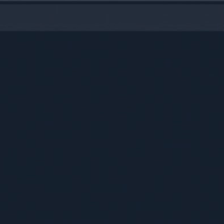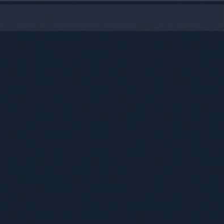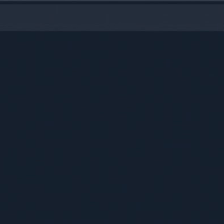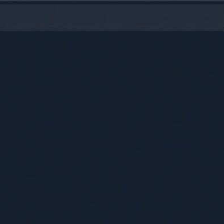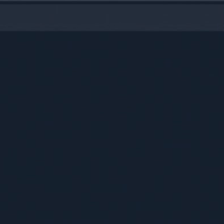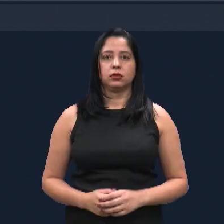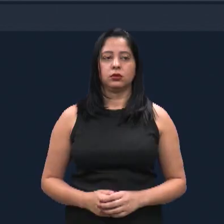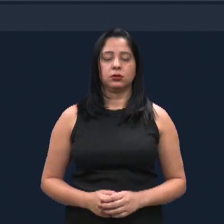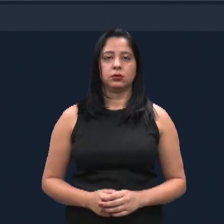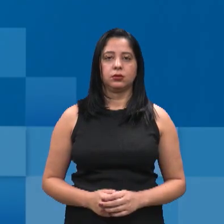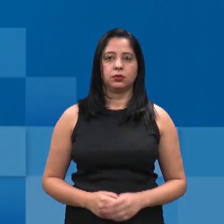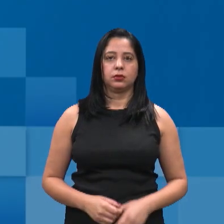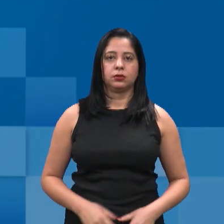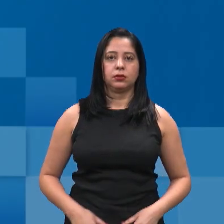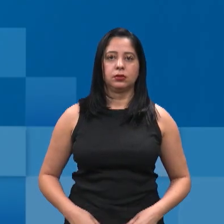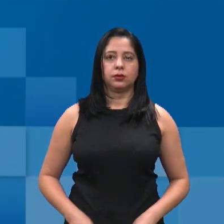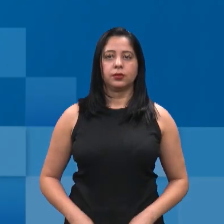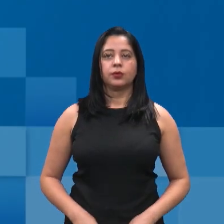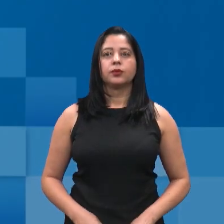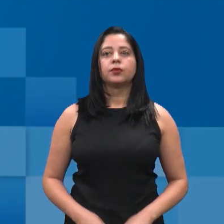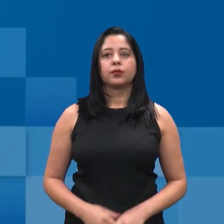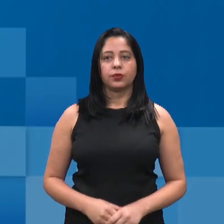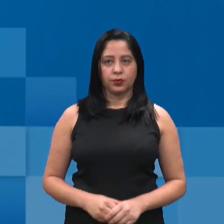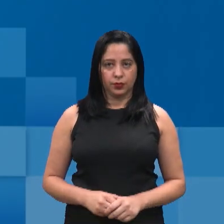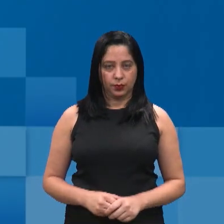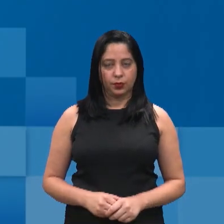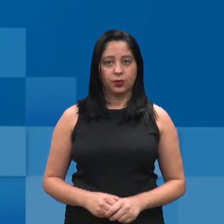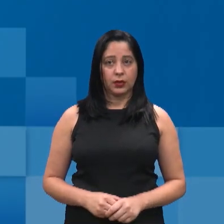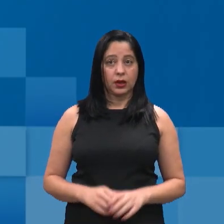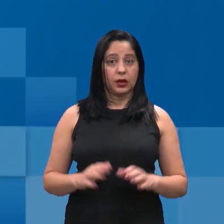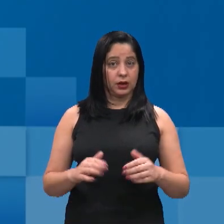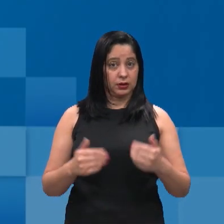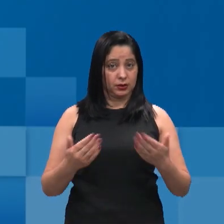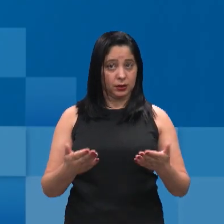Quero, antes de falar a votação,